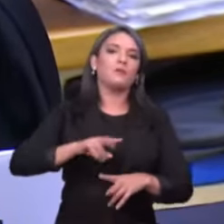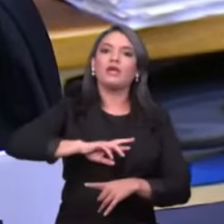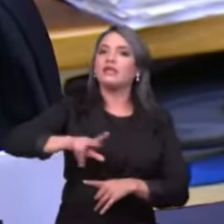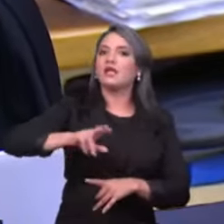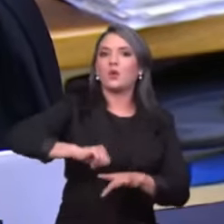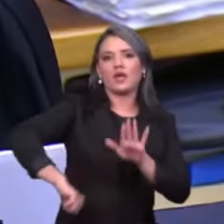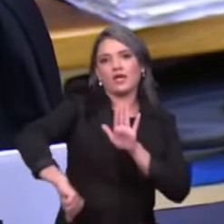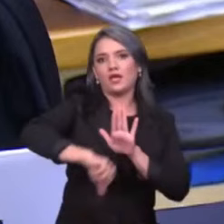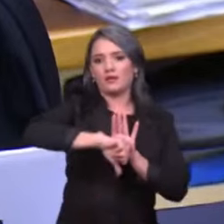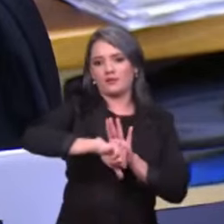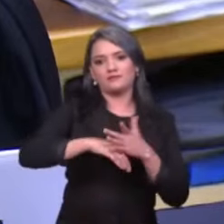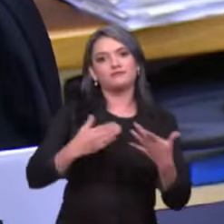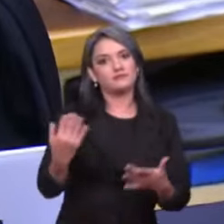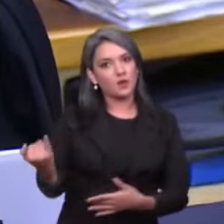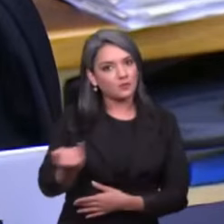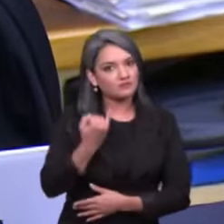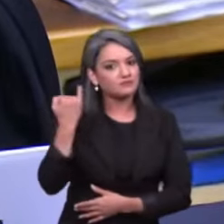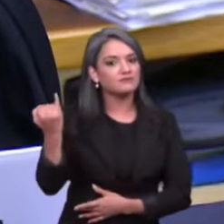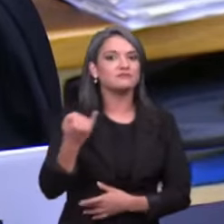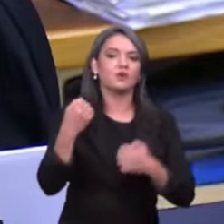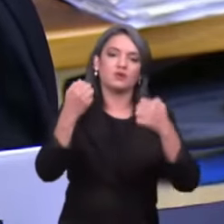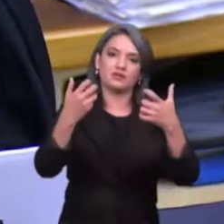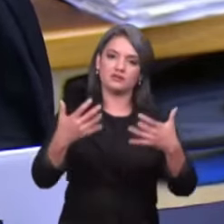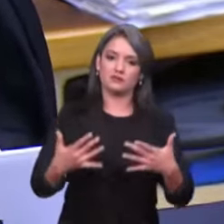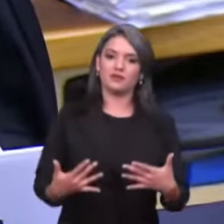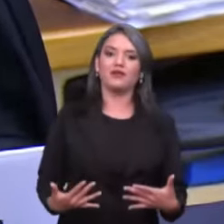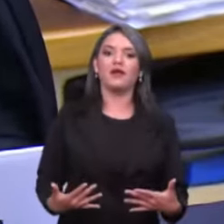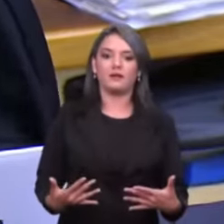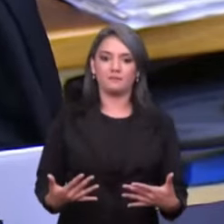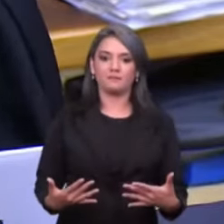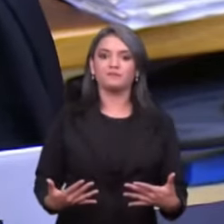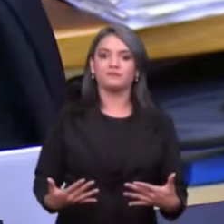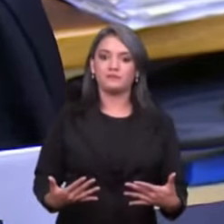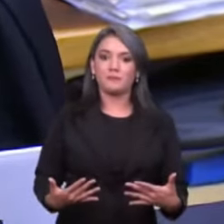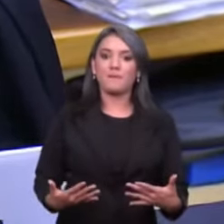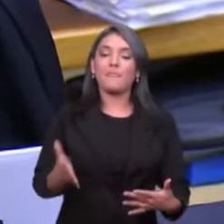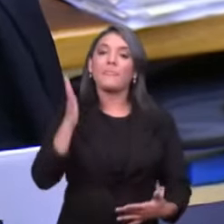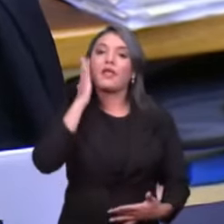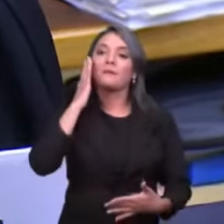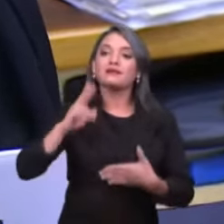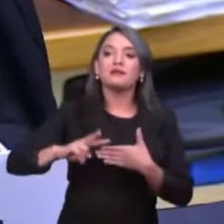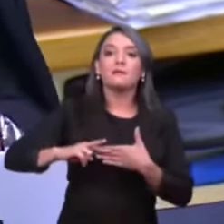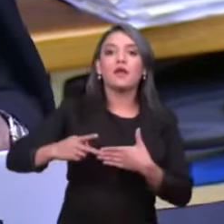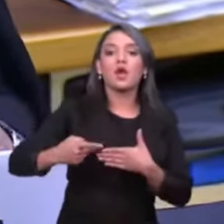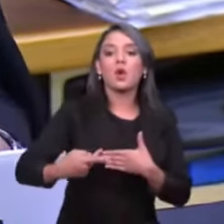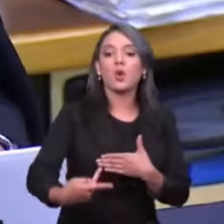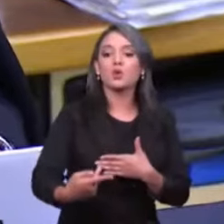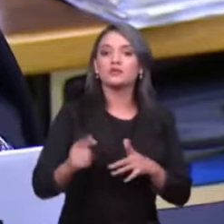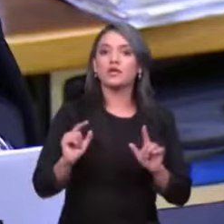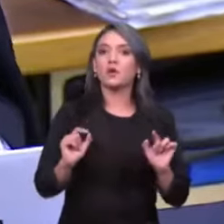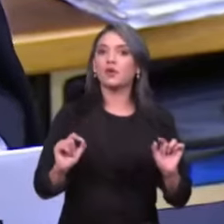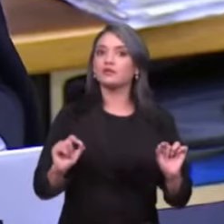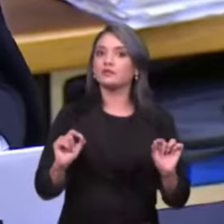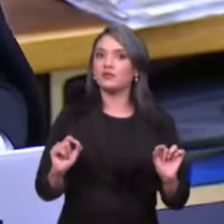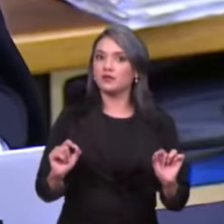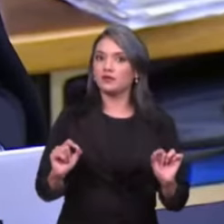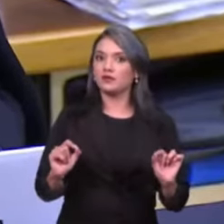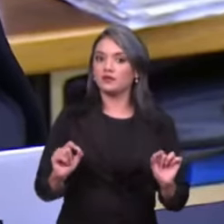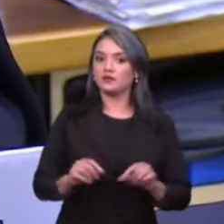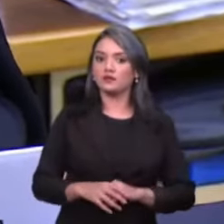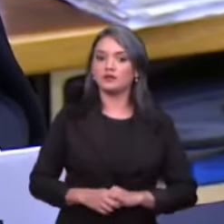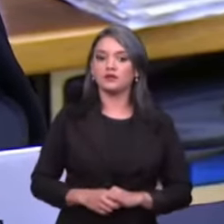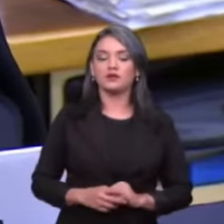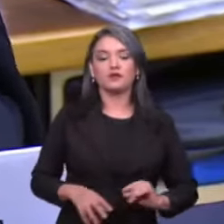mais. Então, é importante isso, para quem nos ouve, saber qual a consequência. O que também,